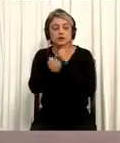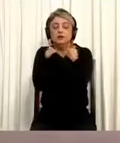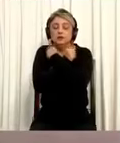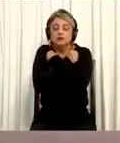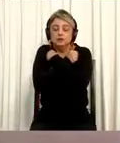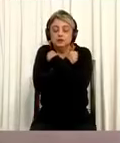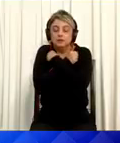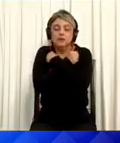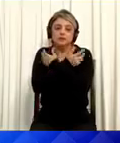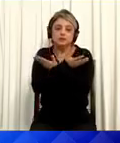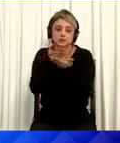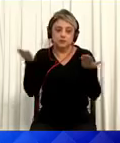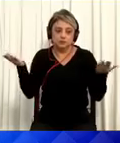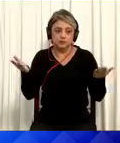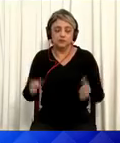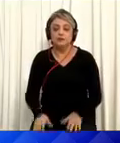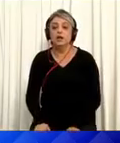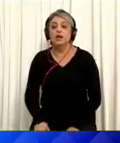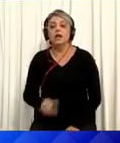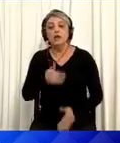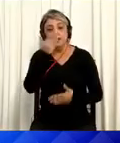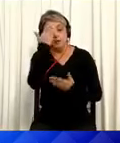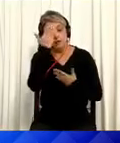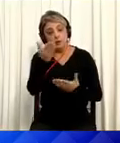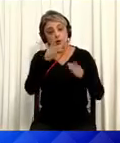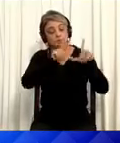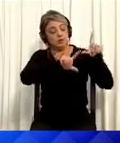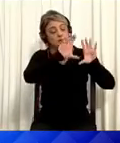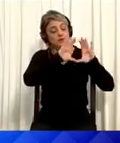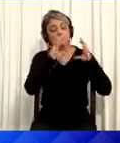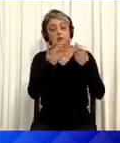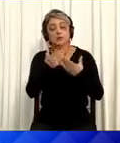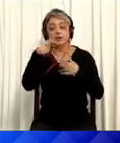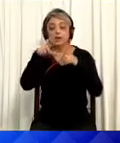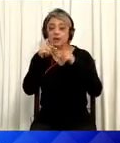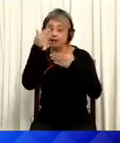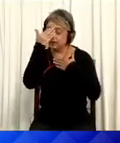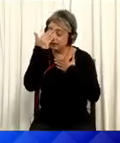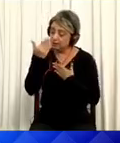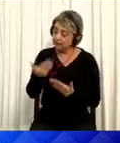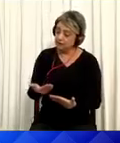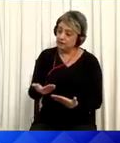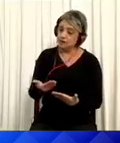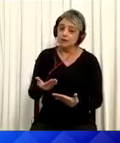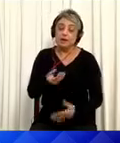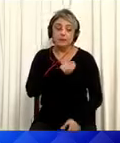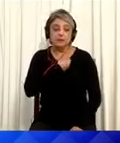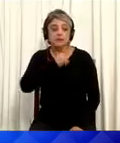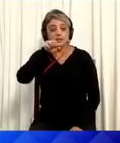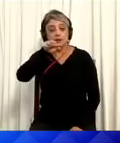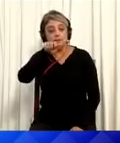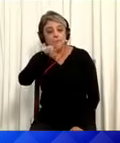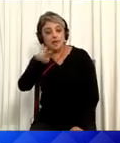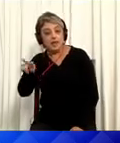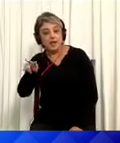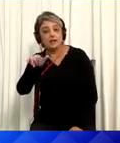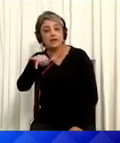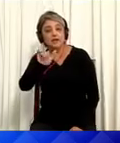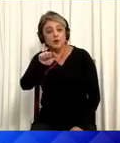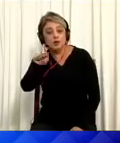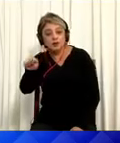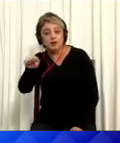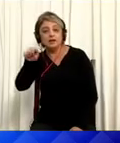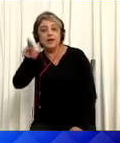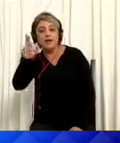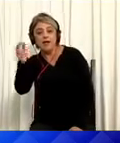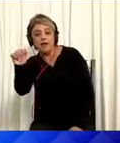abraço a todos e todas. É isso aí, eu que em nome da TV Comunitária de Brasília agradeço imensamente a presença da Meg, da Yolanda e da